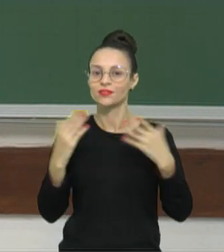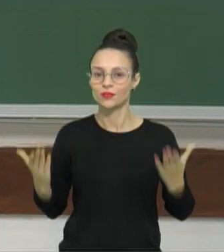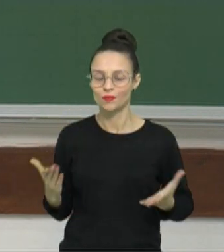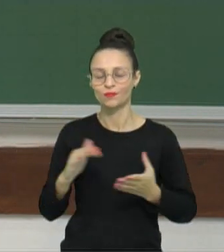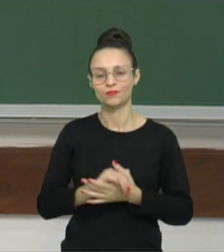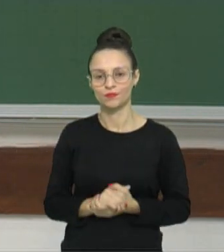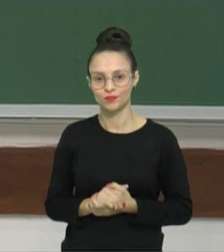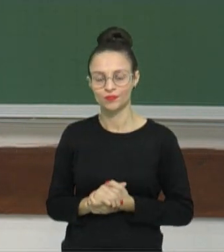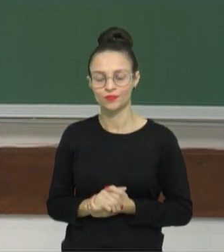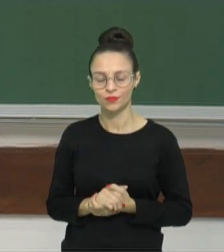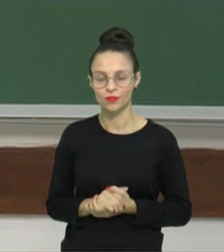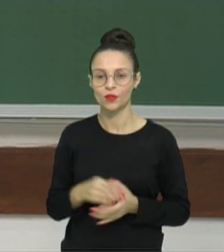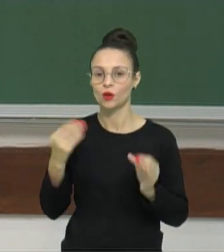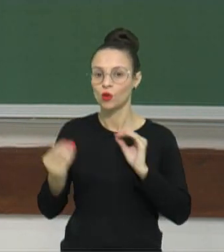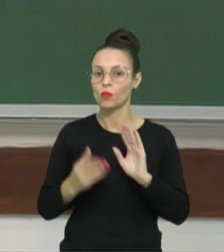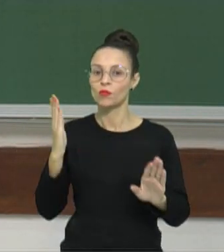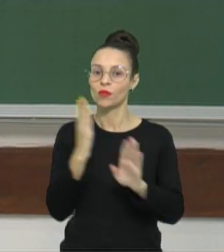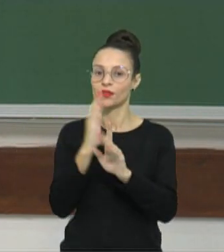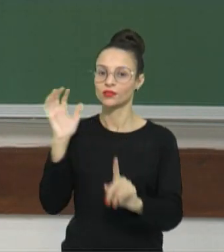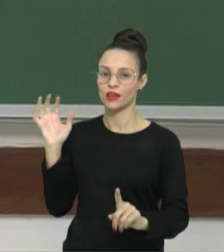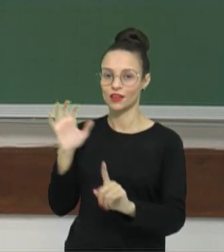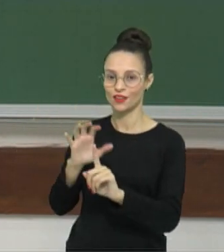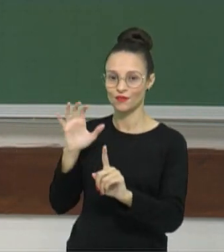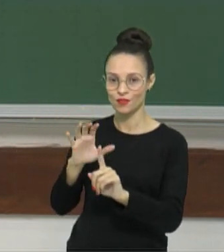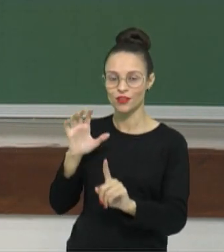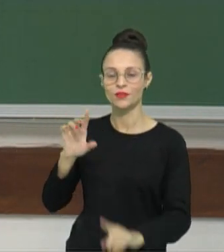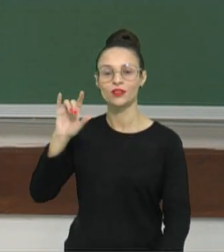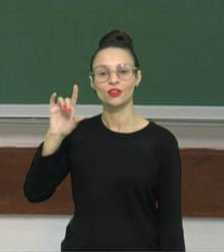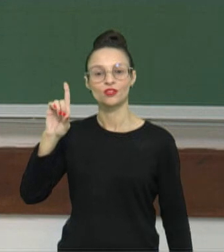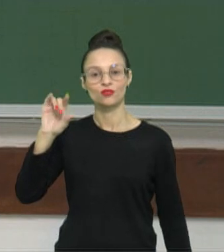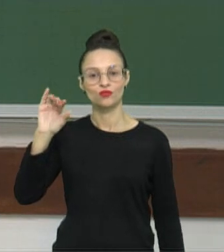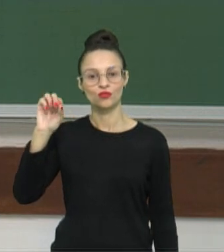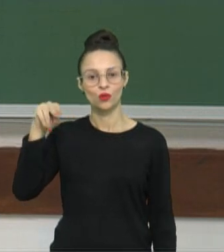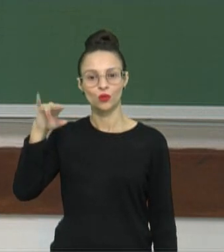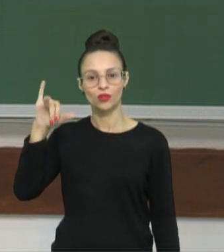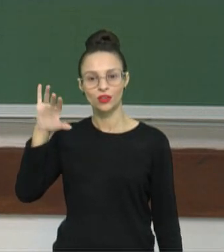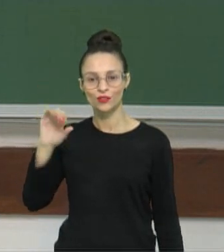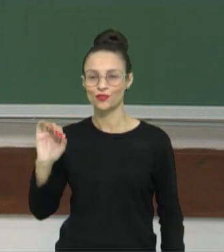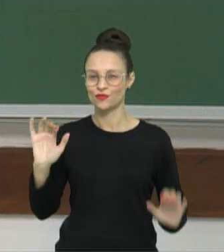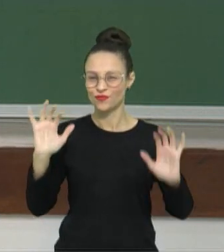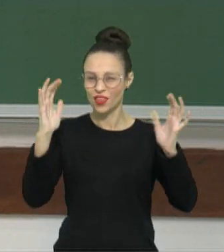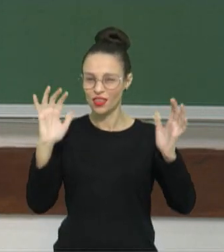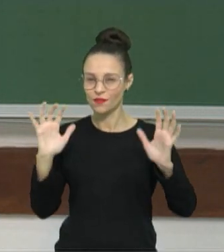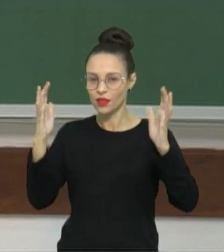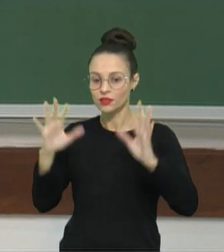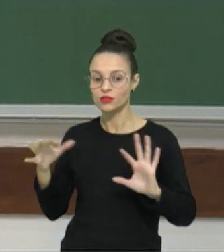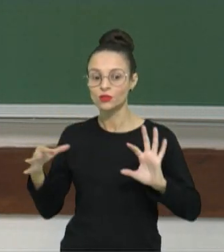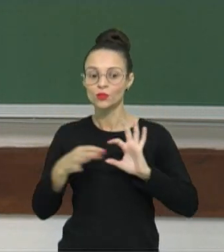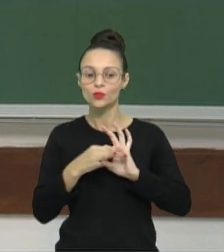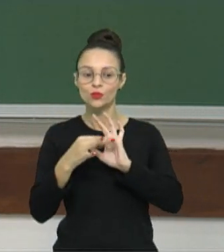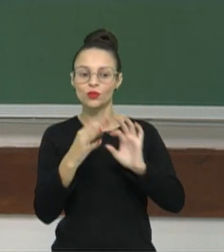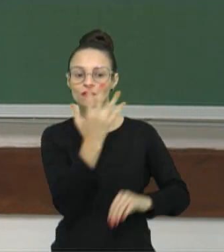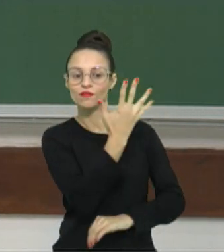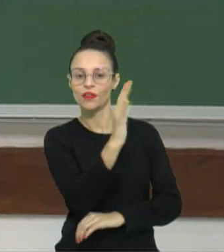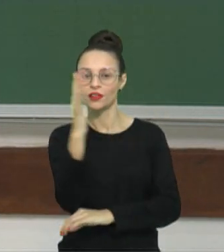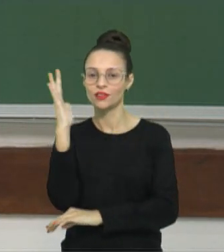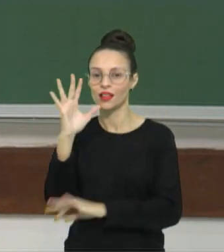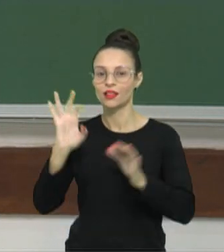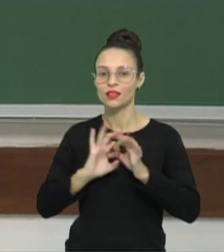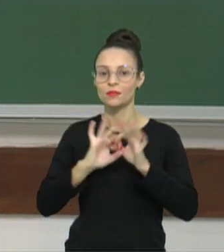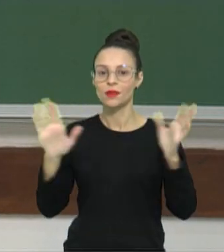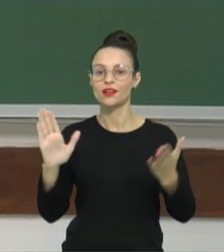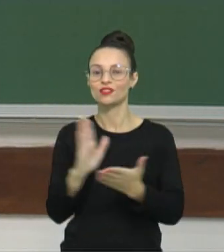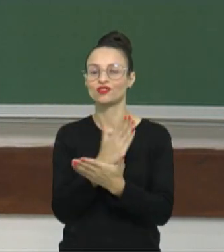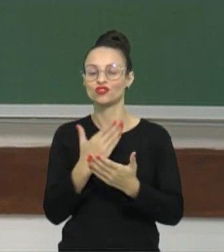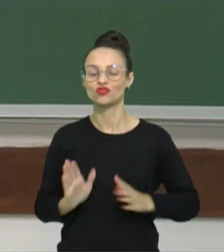através dessa influência dionisíaca, a gente se sente uno com toda a natureza. Então, ele nos liberta dessa